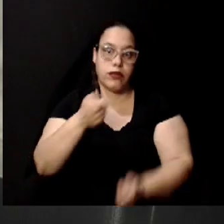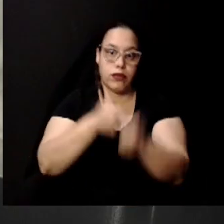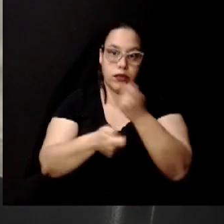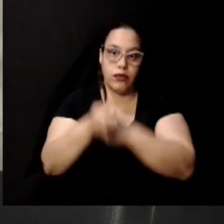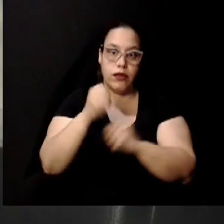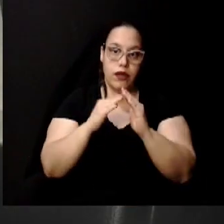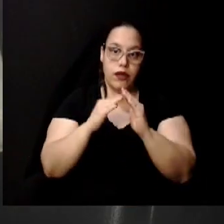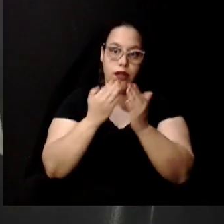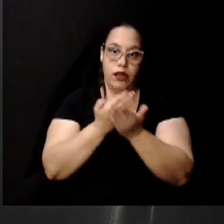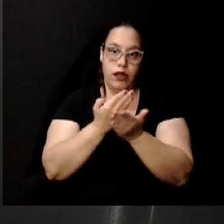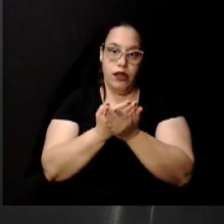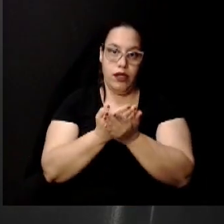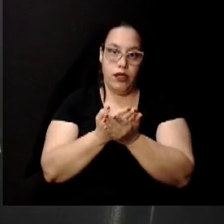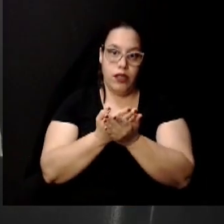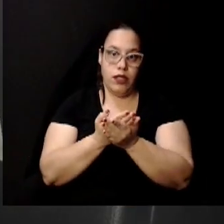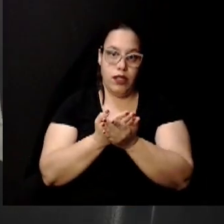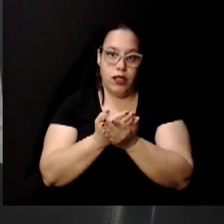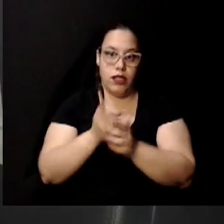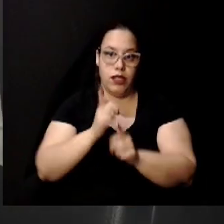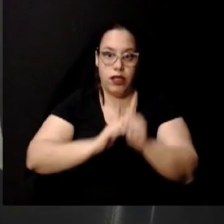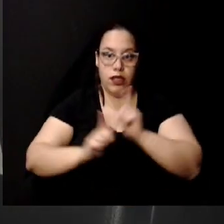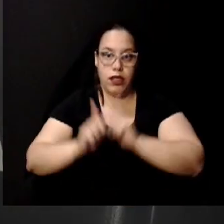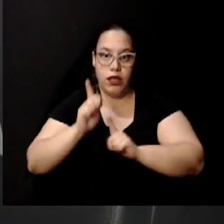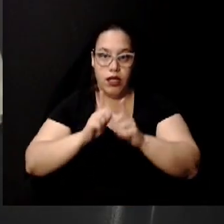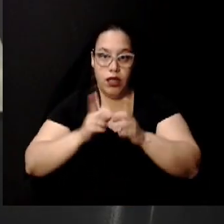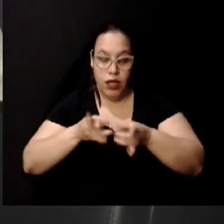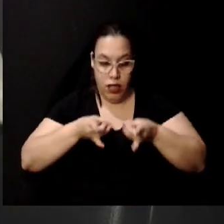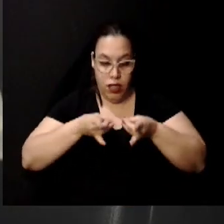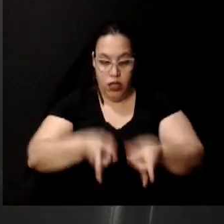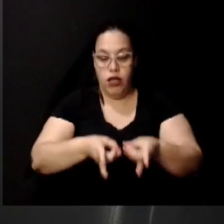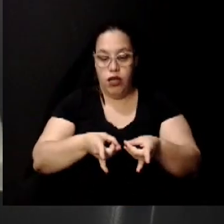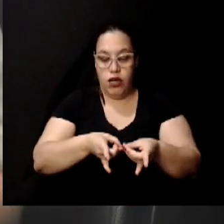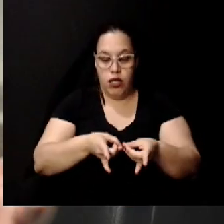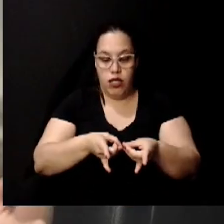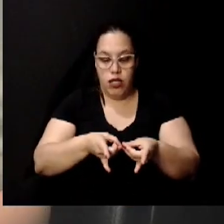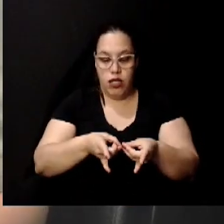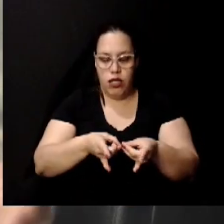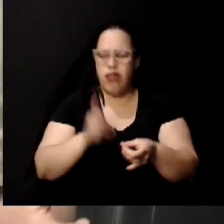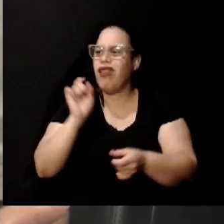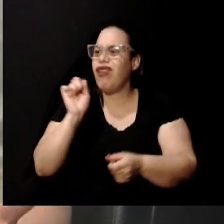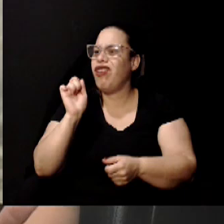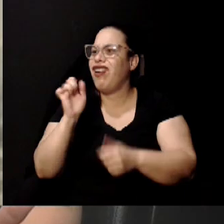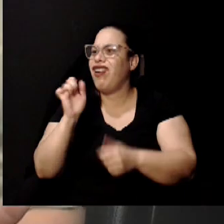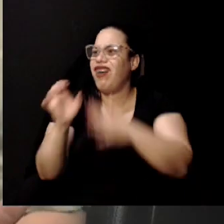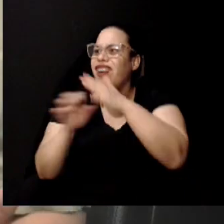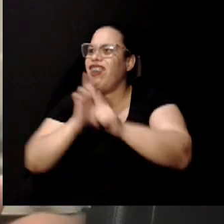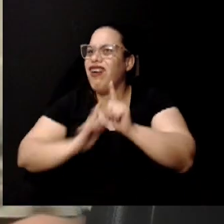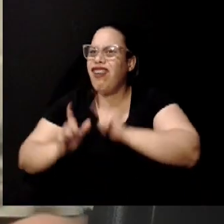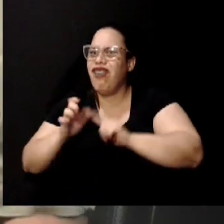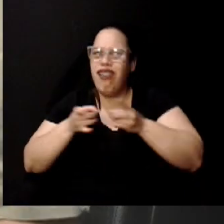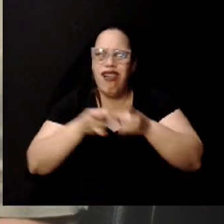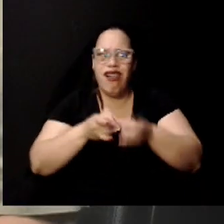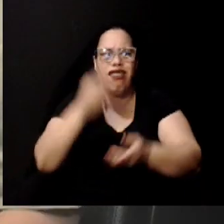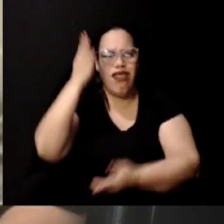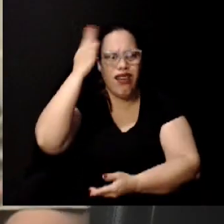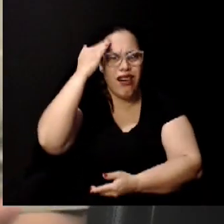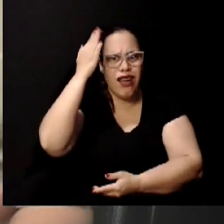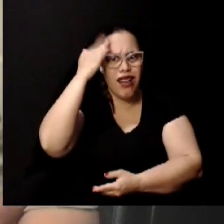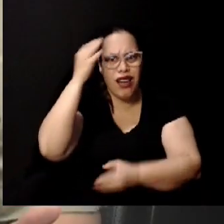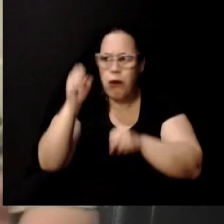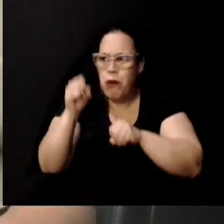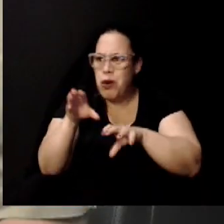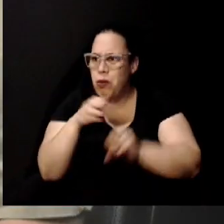que faz a gestão de cemitério. O que uma empresa que faz gestão de cemitério sabe sobre educação?